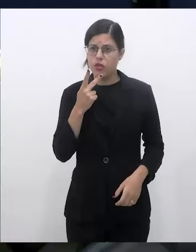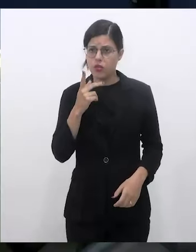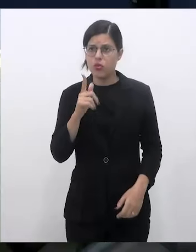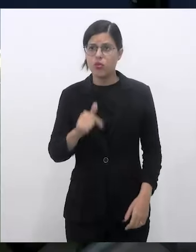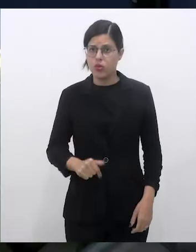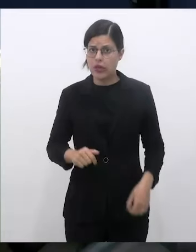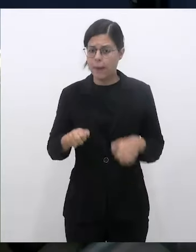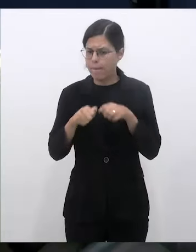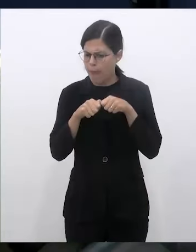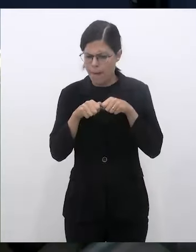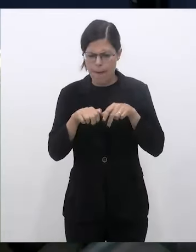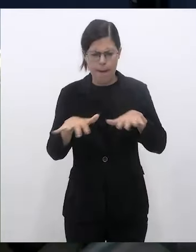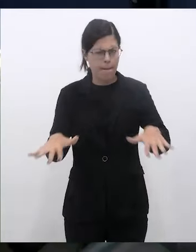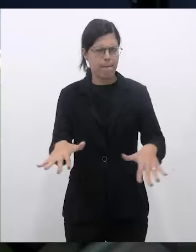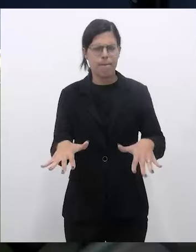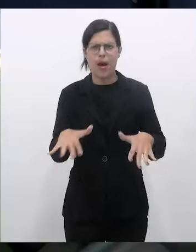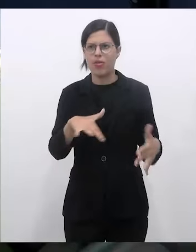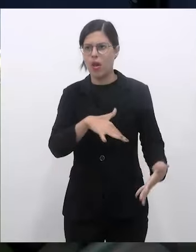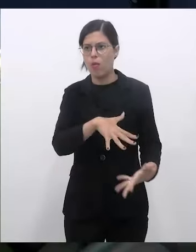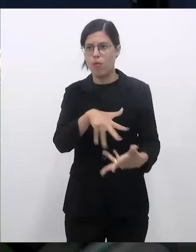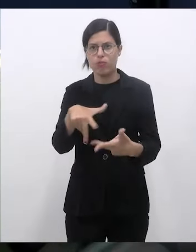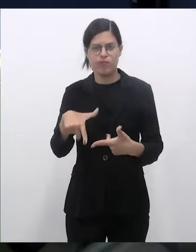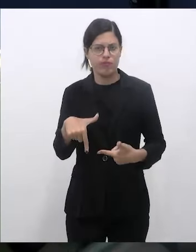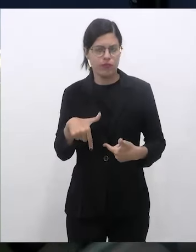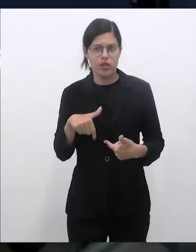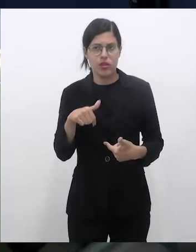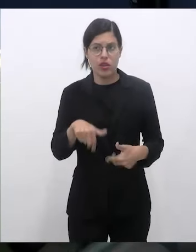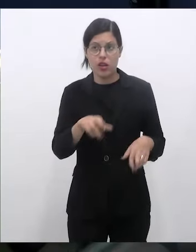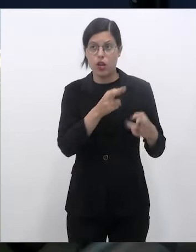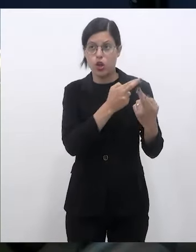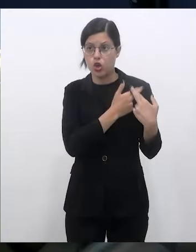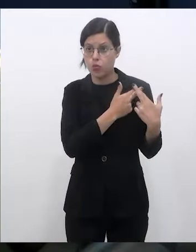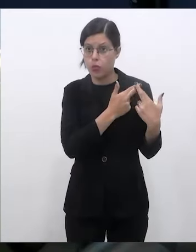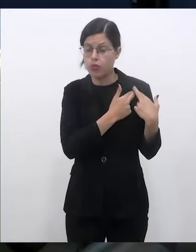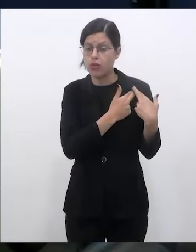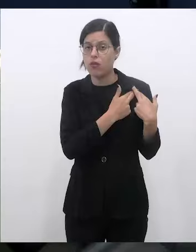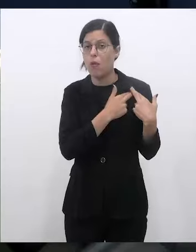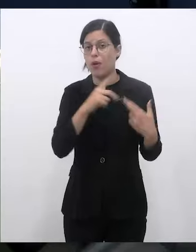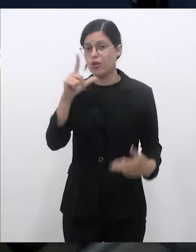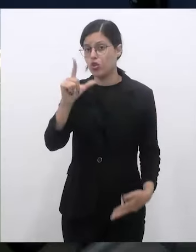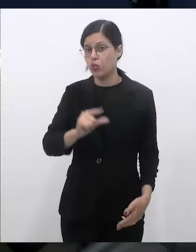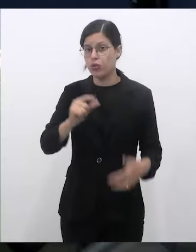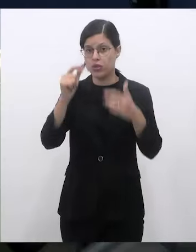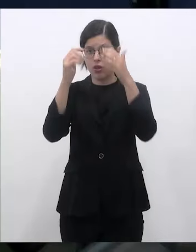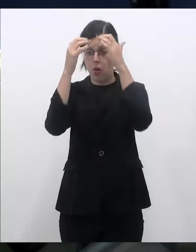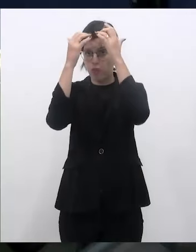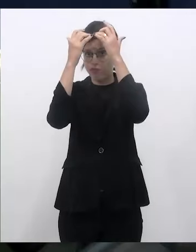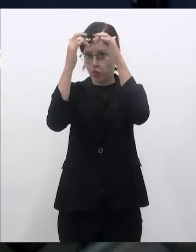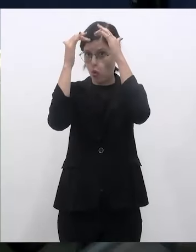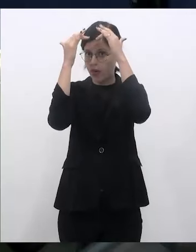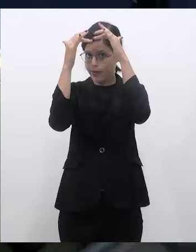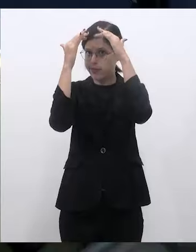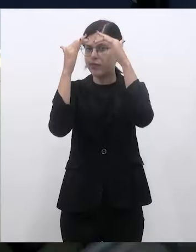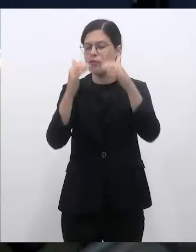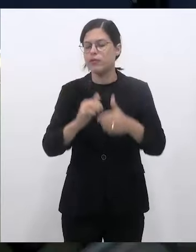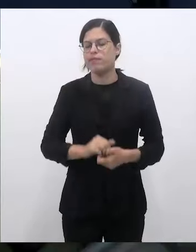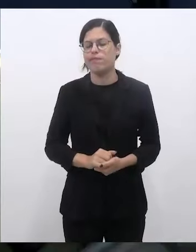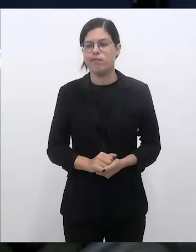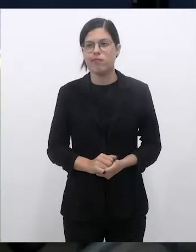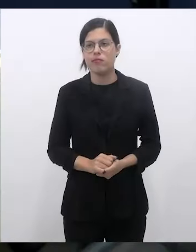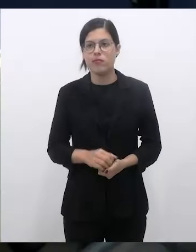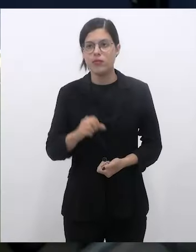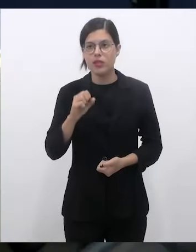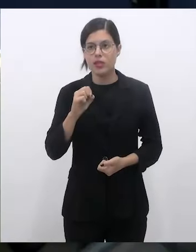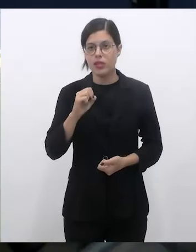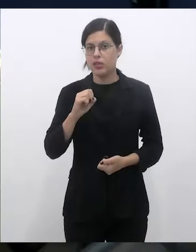ele dizendo que é o maior surto coletivo da história da humanidade, responsável já por uma baixa cognitiva galopante. Se